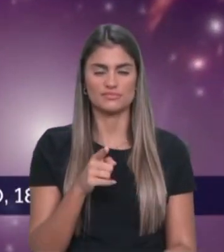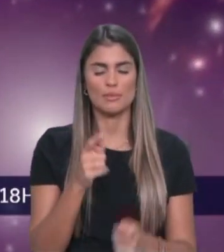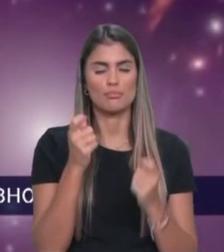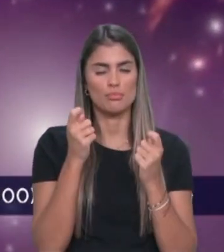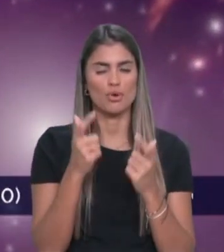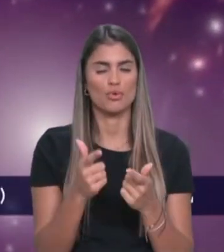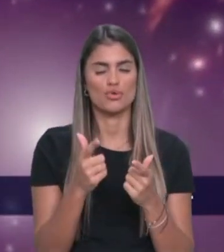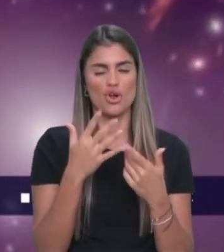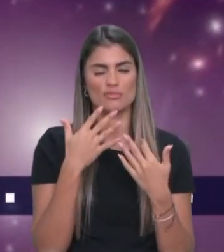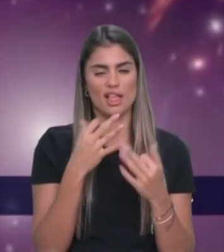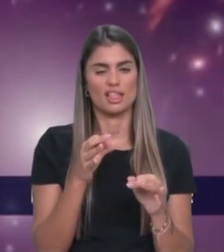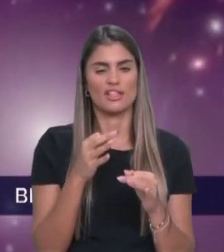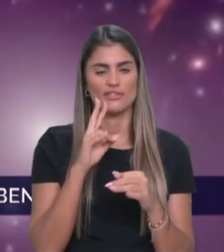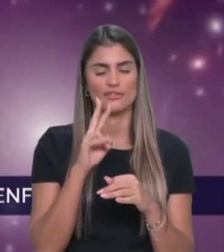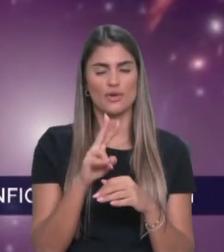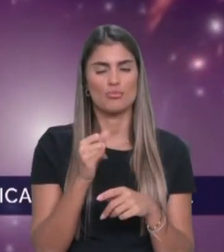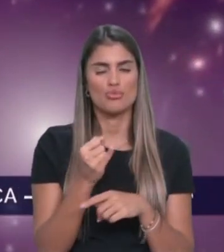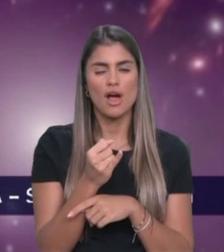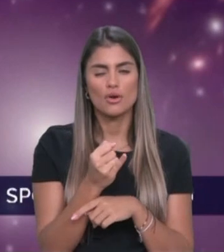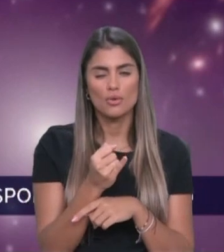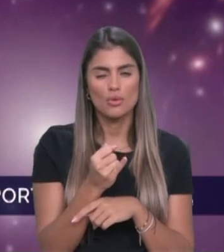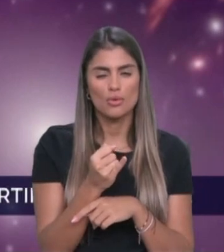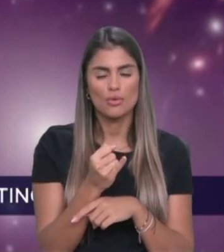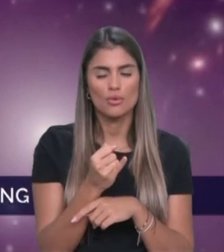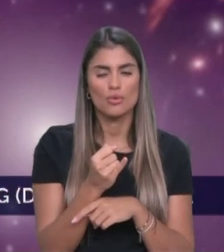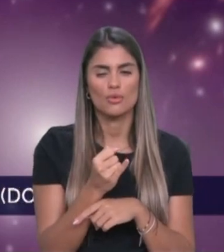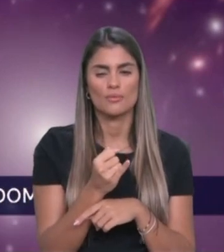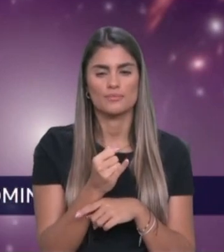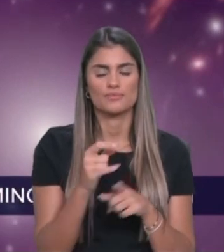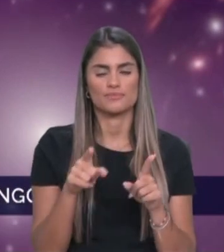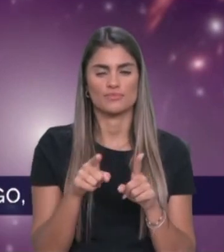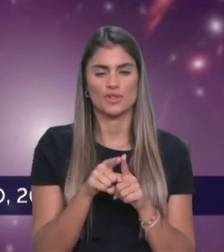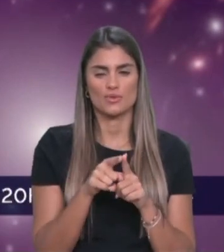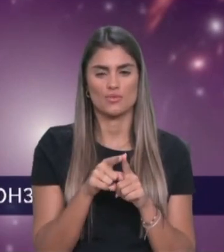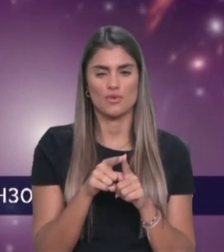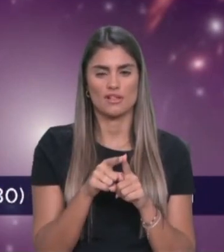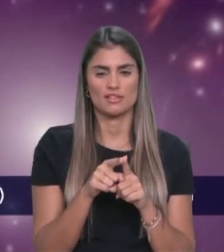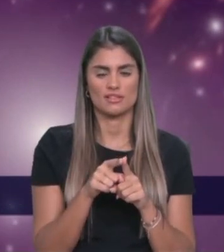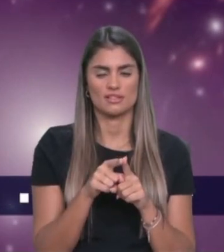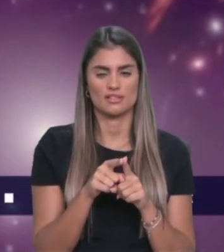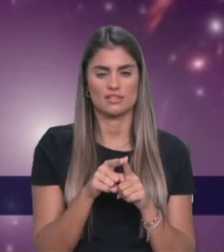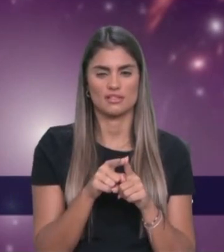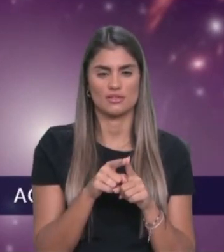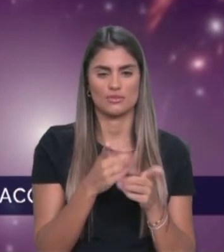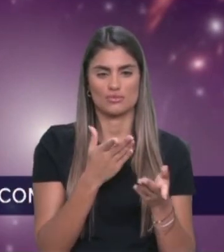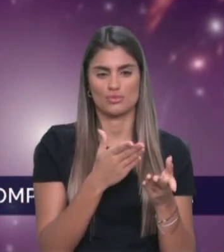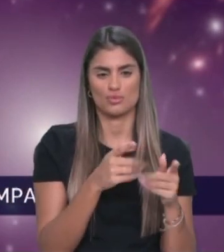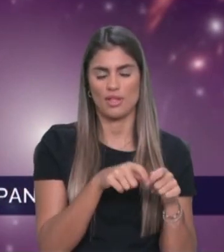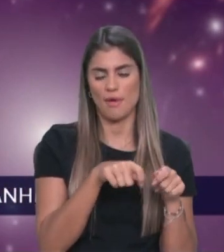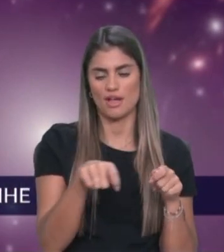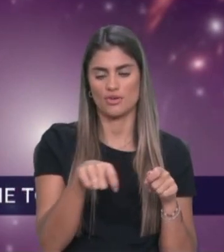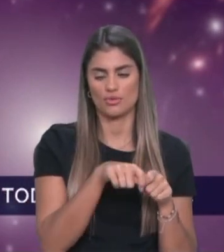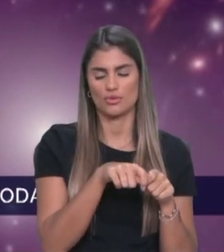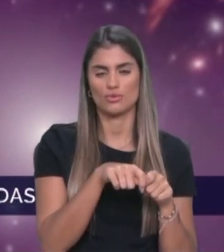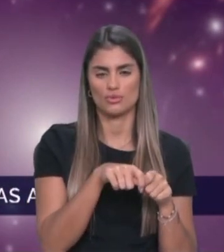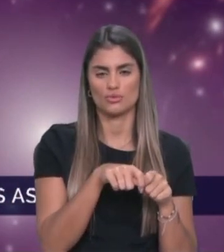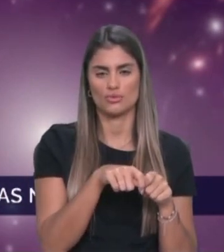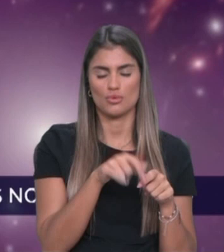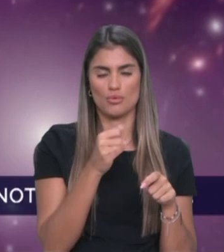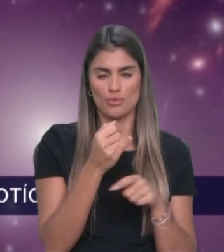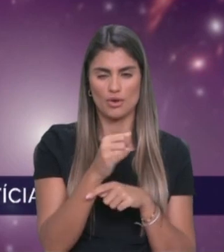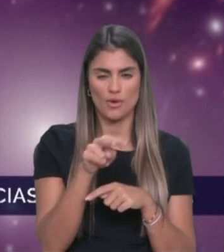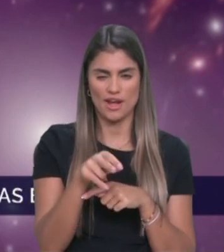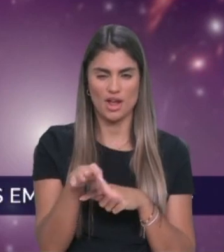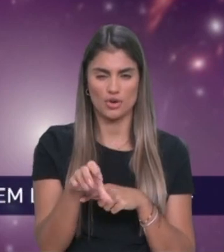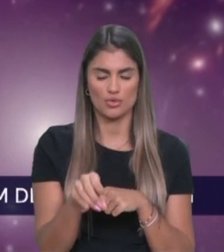pouco vulgar encontrarmos um buraco negro com estas disparidades de massas, com esta relação de massa entre a sua própria massa de buraco negro e